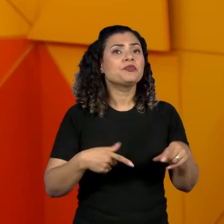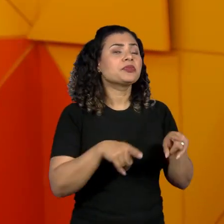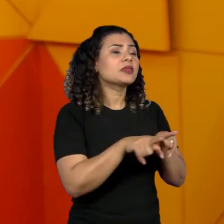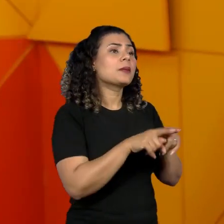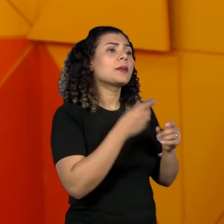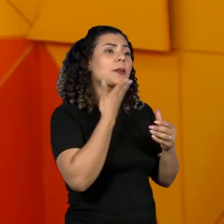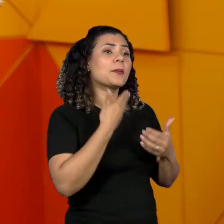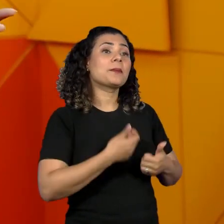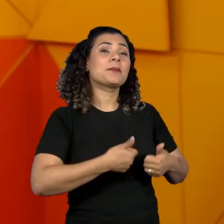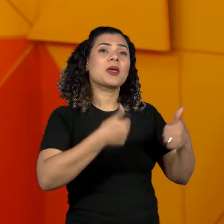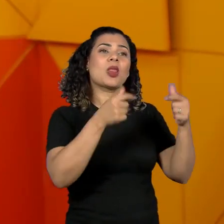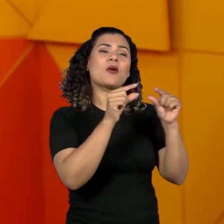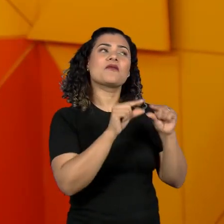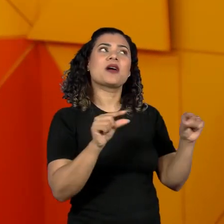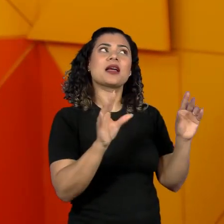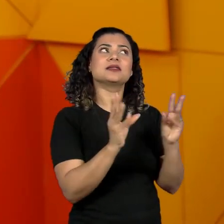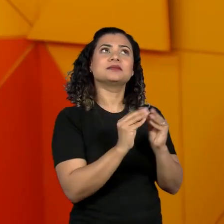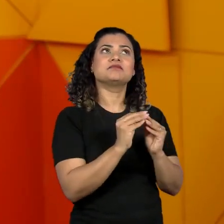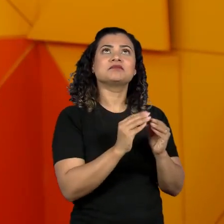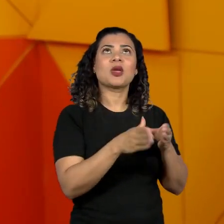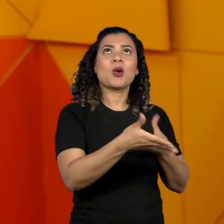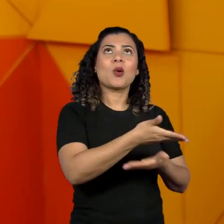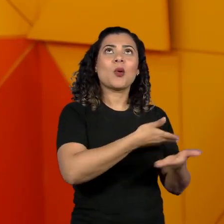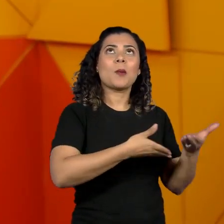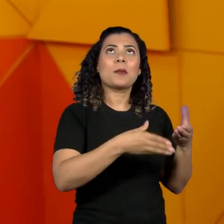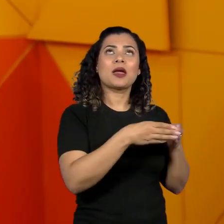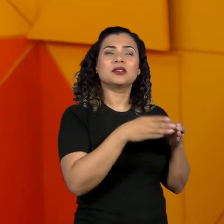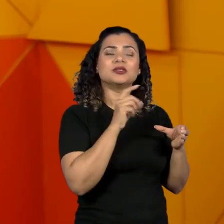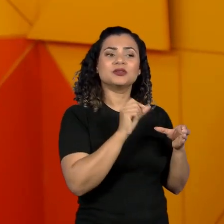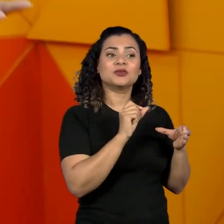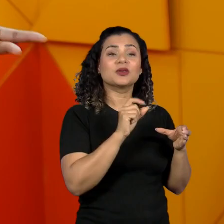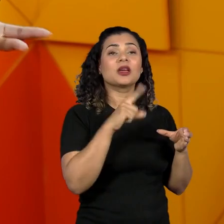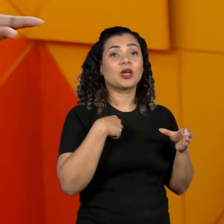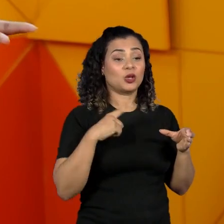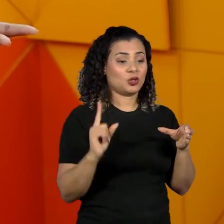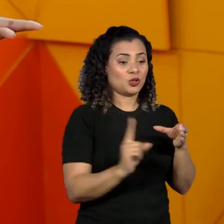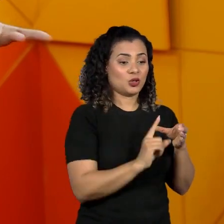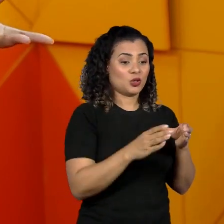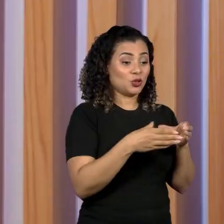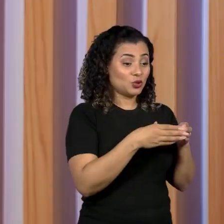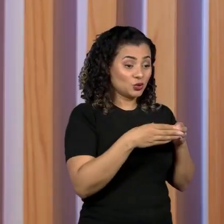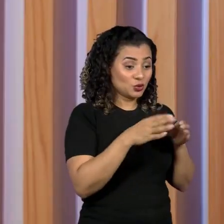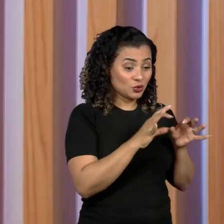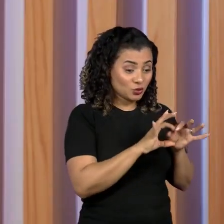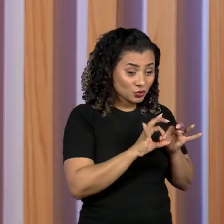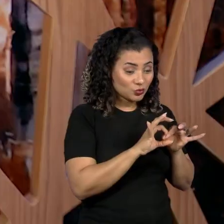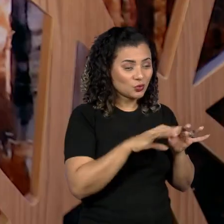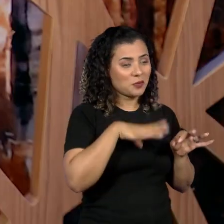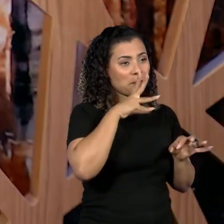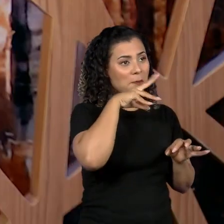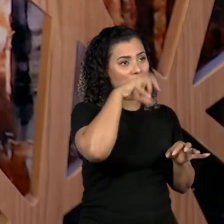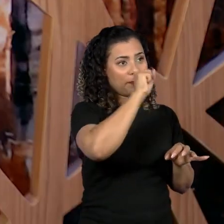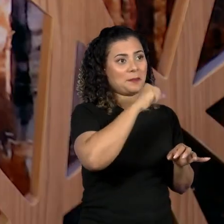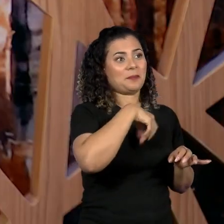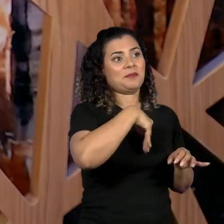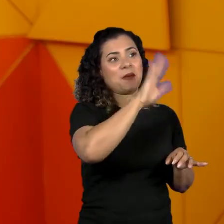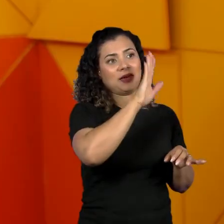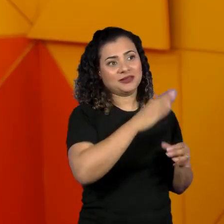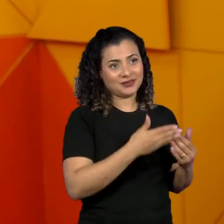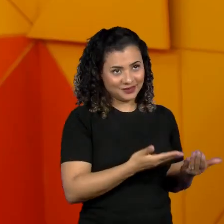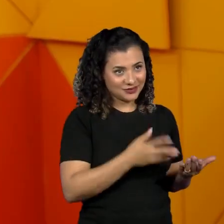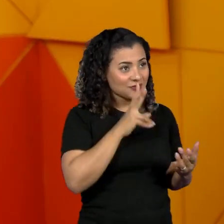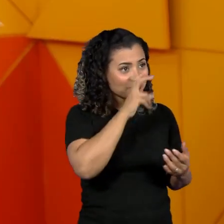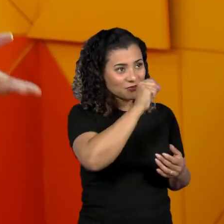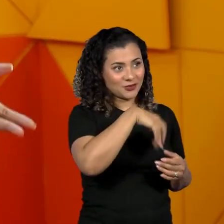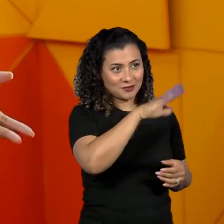Acho que uma frase que melhor resume o cooperativismo é a ideia do que juntos somos mais fortes, sim, né? Com certeza. Esse é o